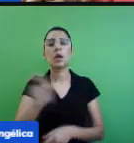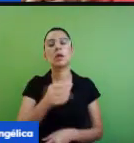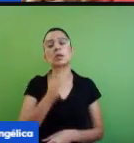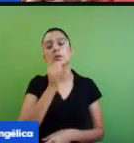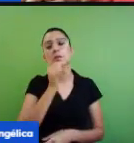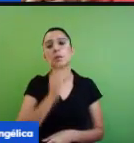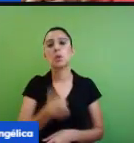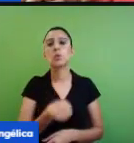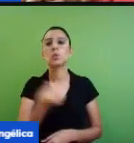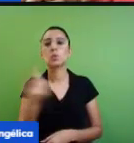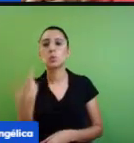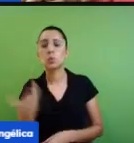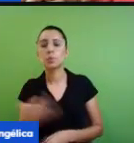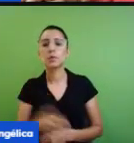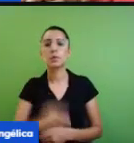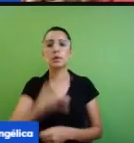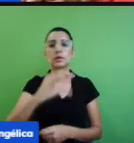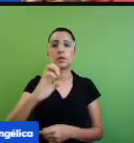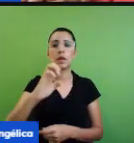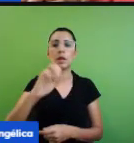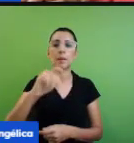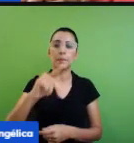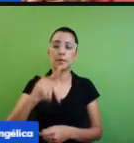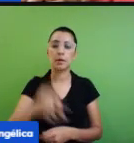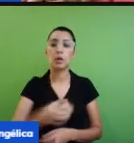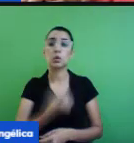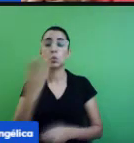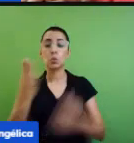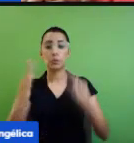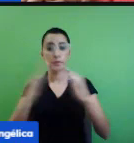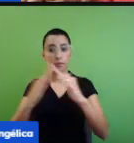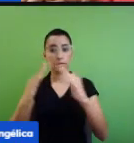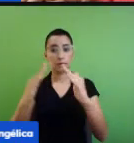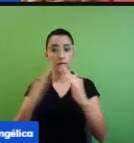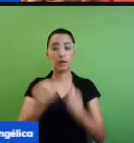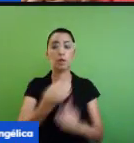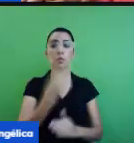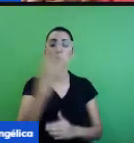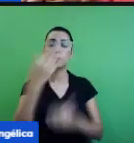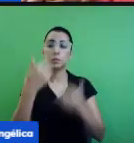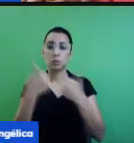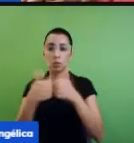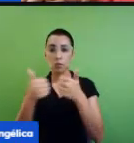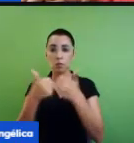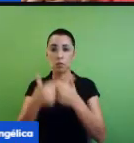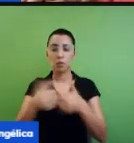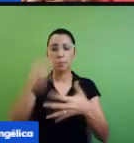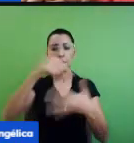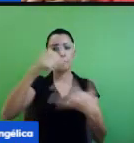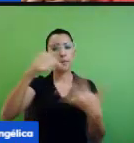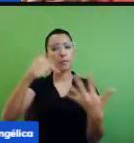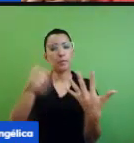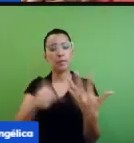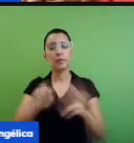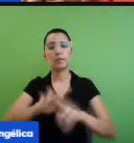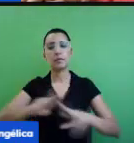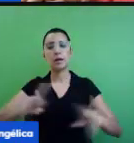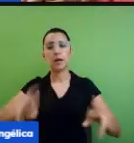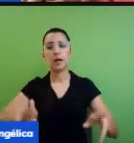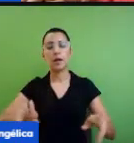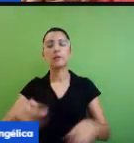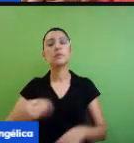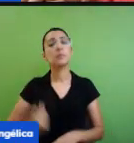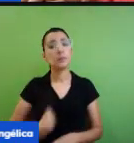o número para numeração de casa, o número para número de ônibus. Então, ele faz parte do nosso